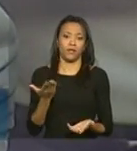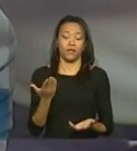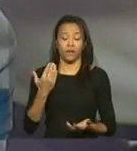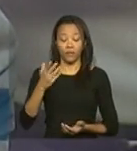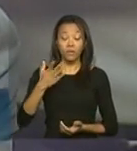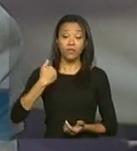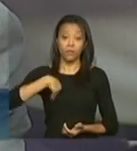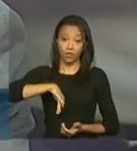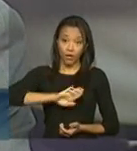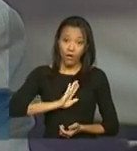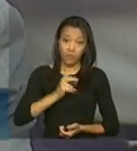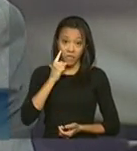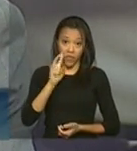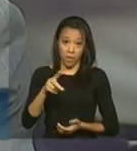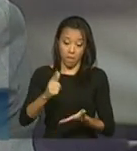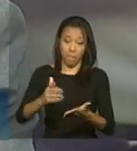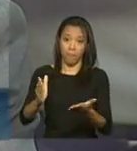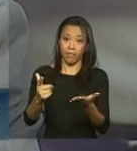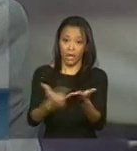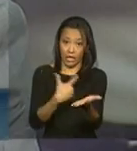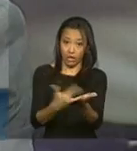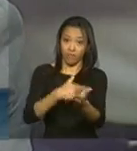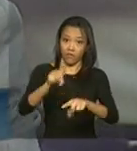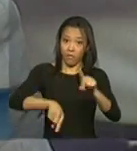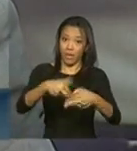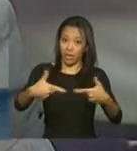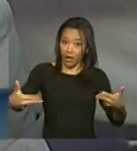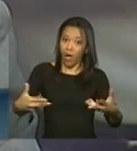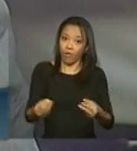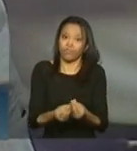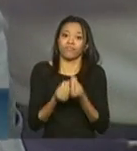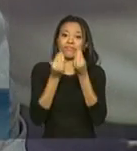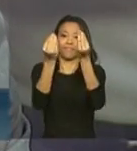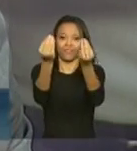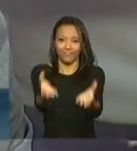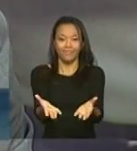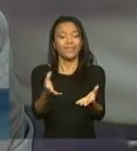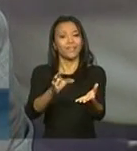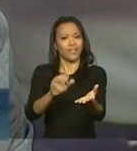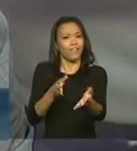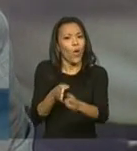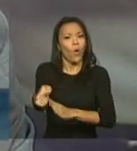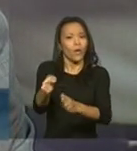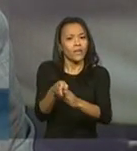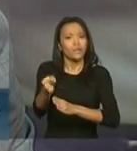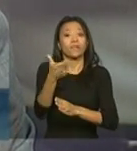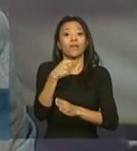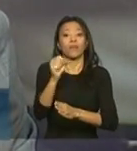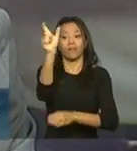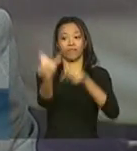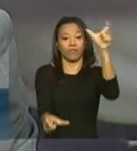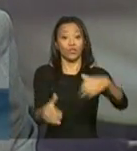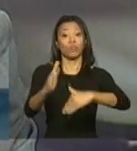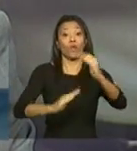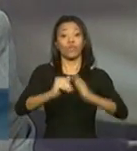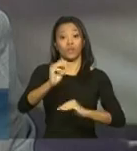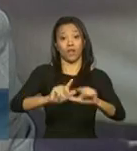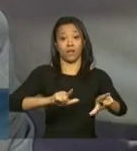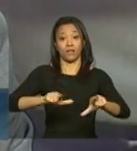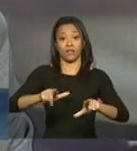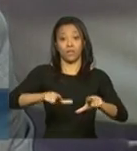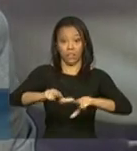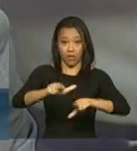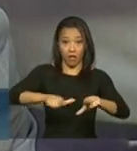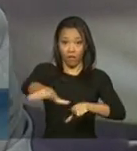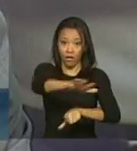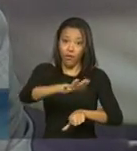pelo que vocês podem ver pelo material, vamos trabalhar muito fortemente com os profissionais de saúde, tá? Com os profissionais da atenção básica, os